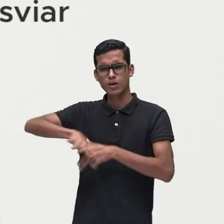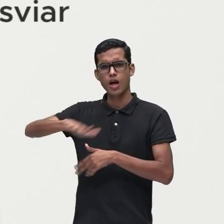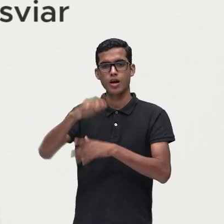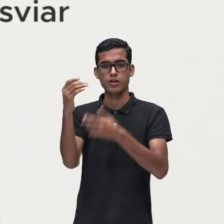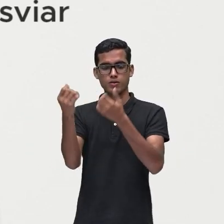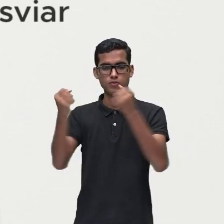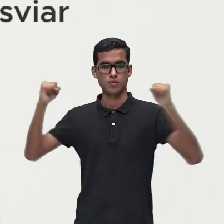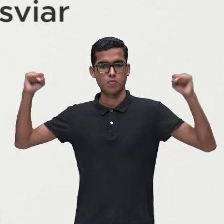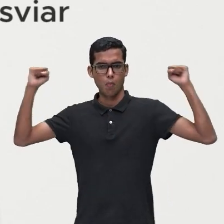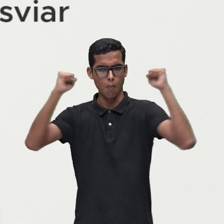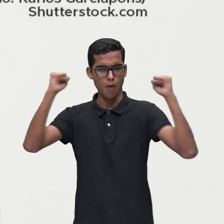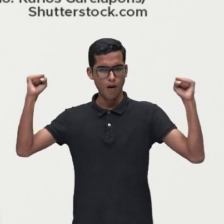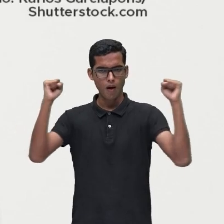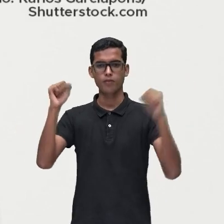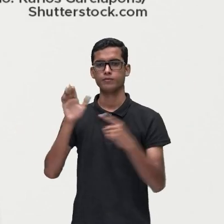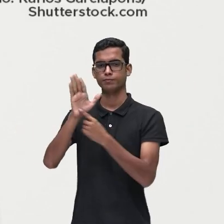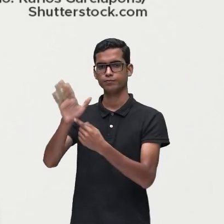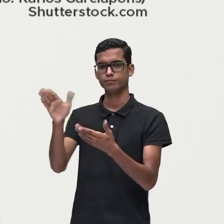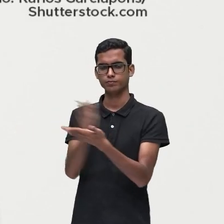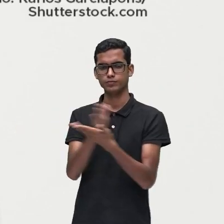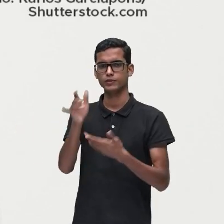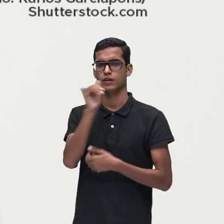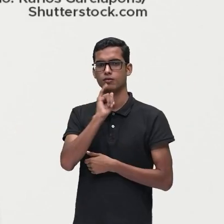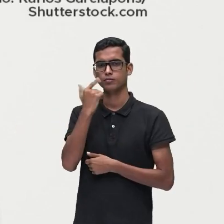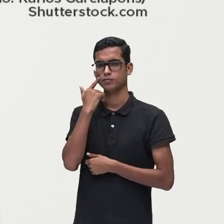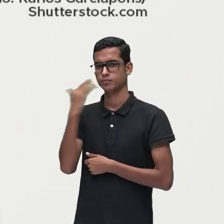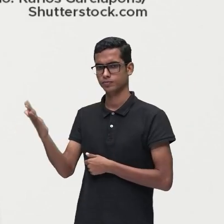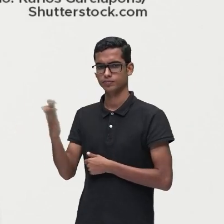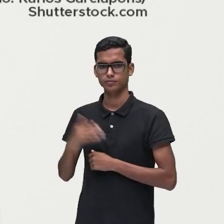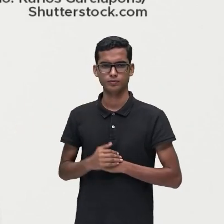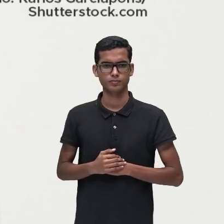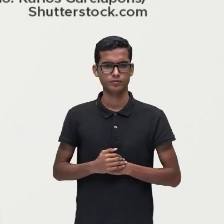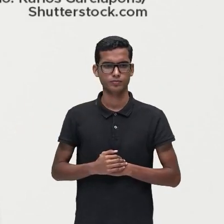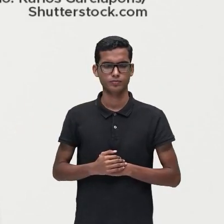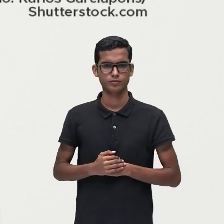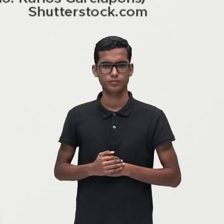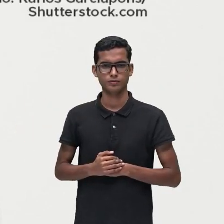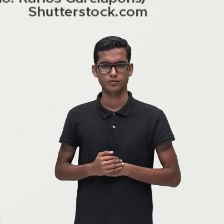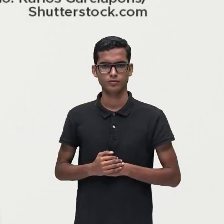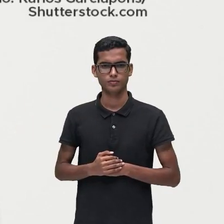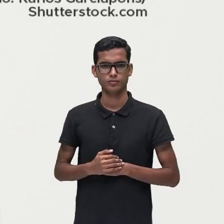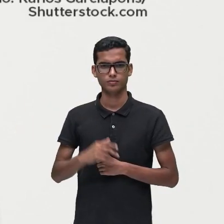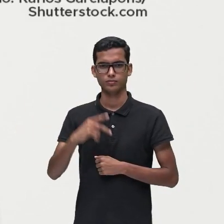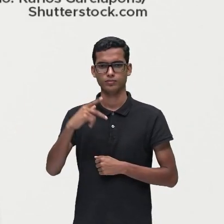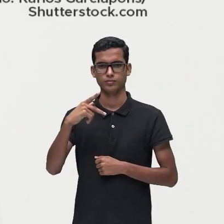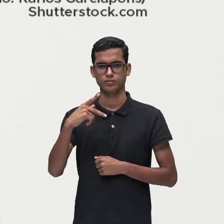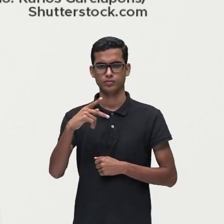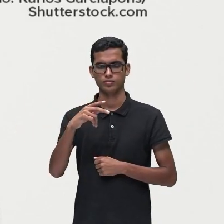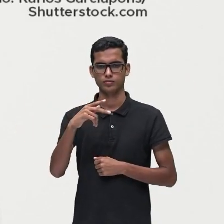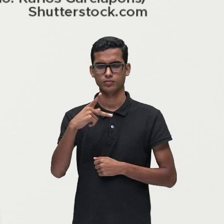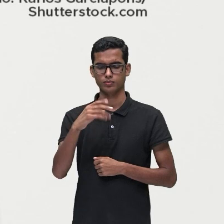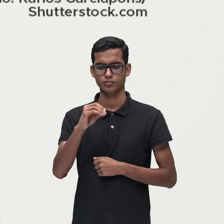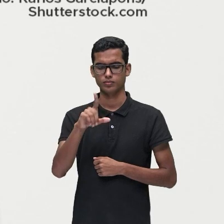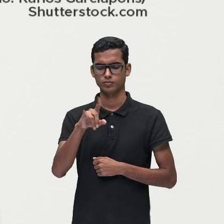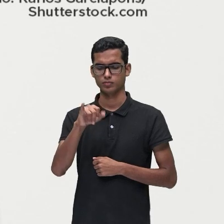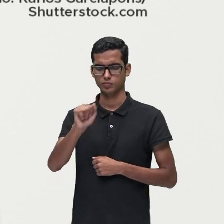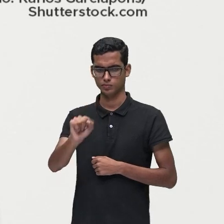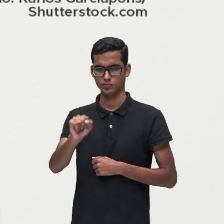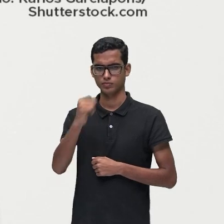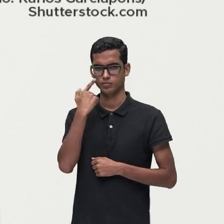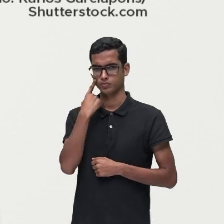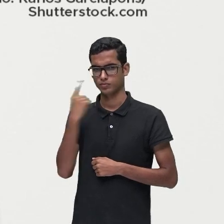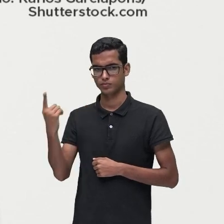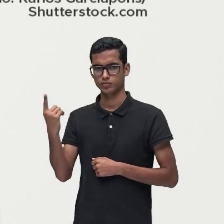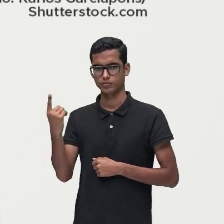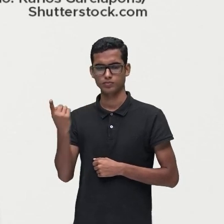para vocês, observem aí na cartela. Isso é o que a gente chama de polia. Observem aqui, ó, que